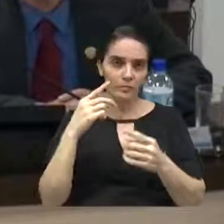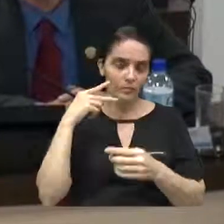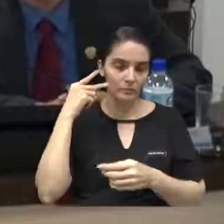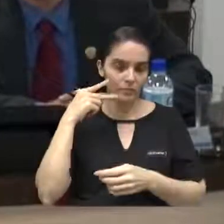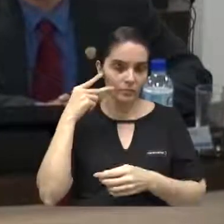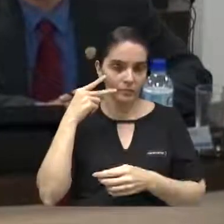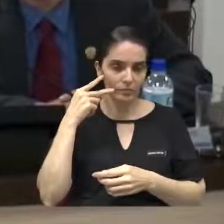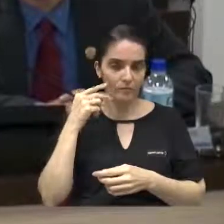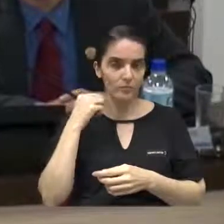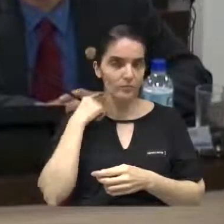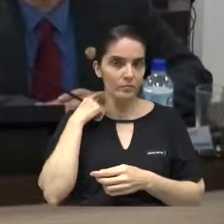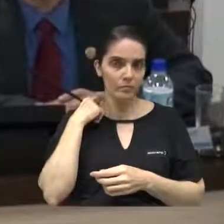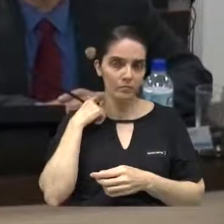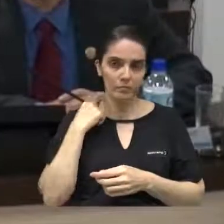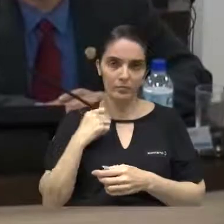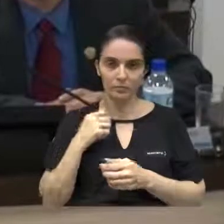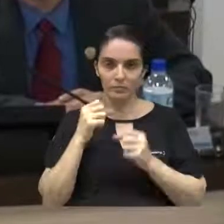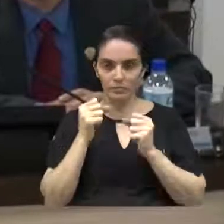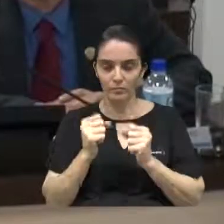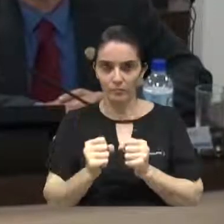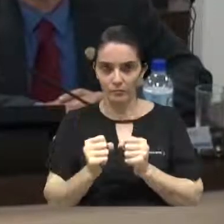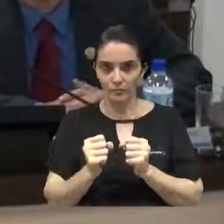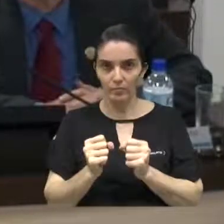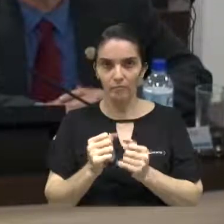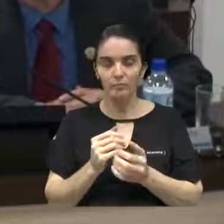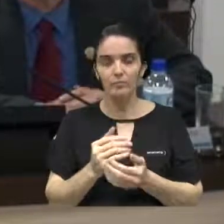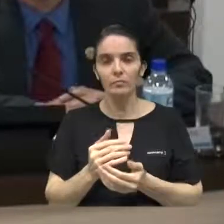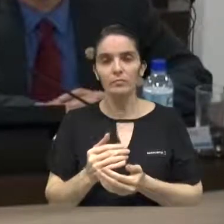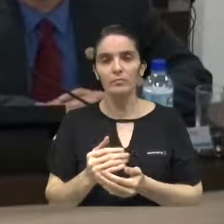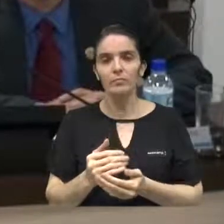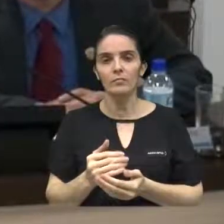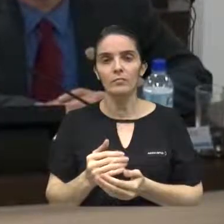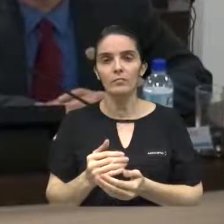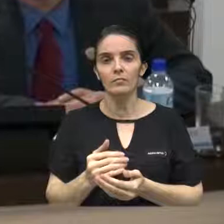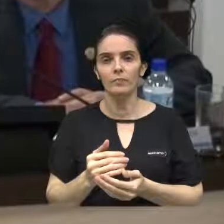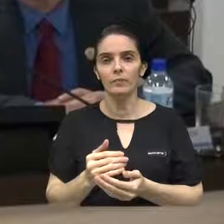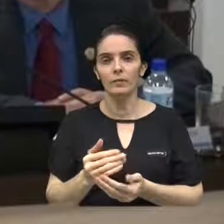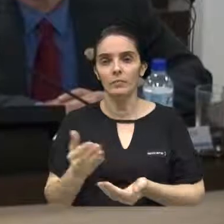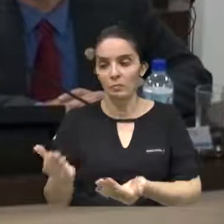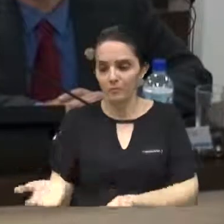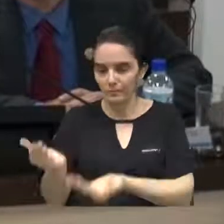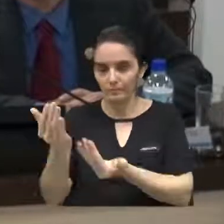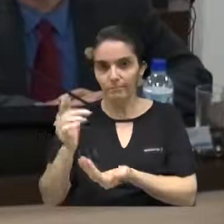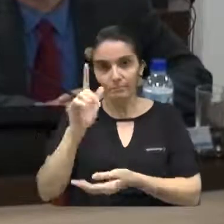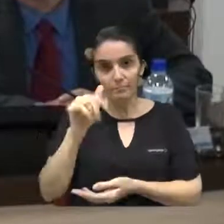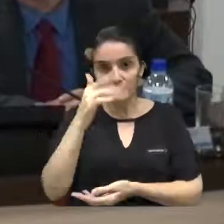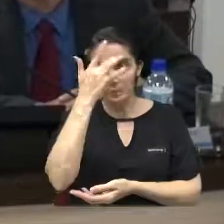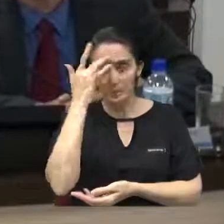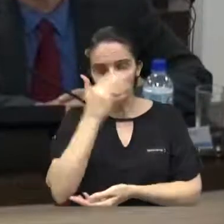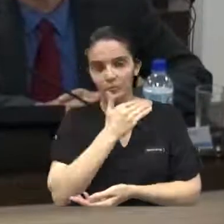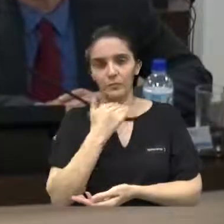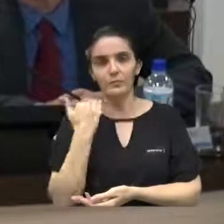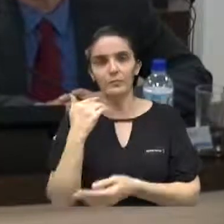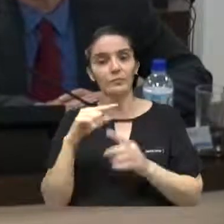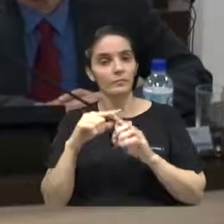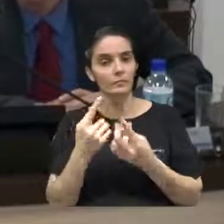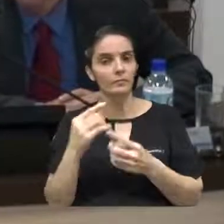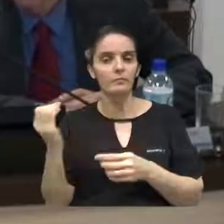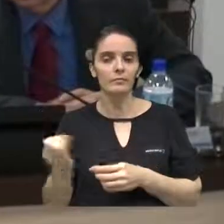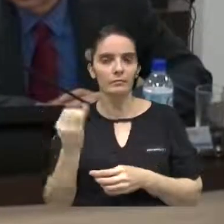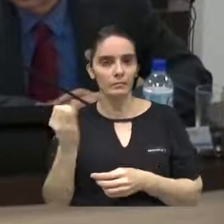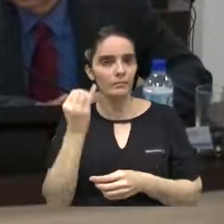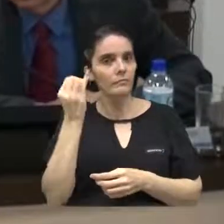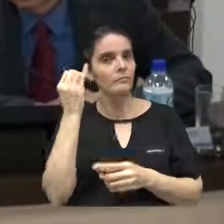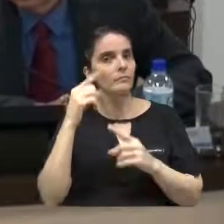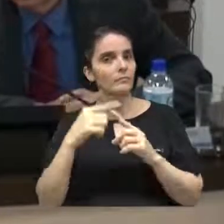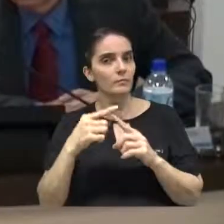o hábito de reverenciar, enaltecer após o falecimento. Ainda assim, é muito importante isso porque